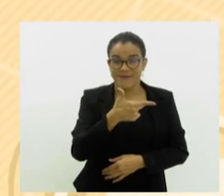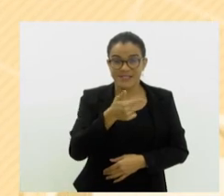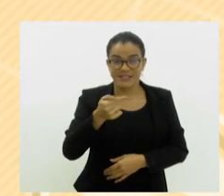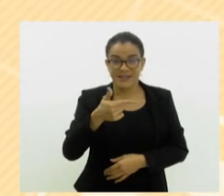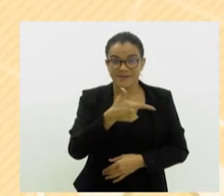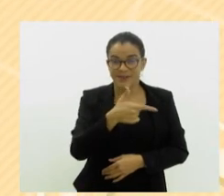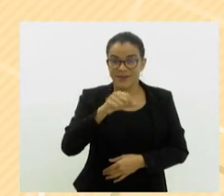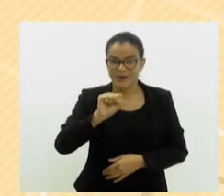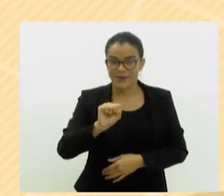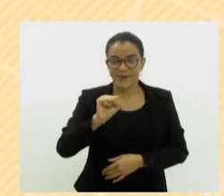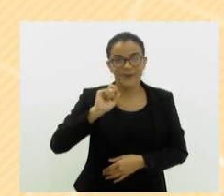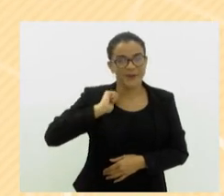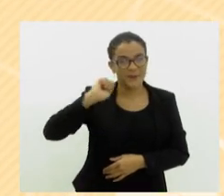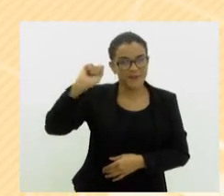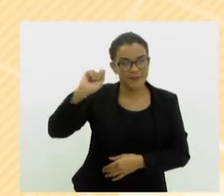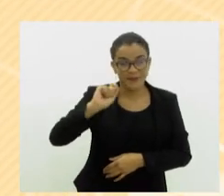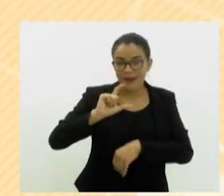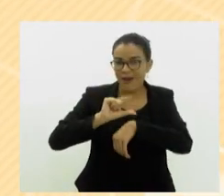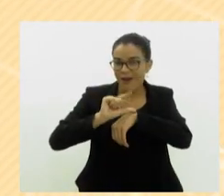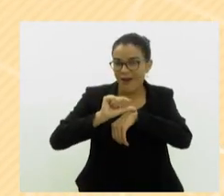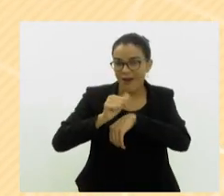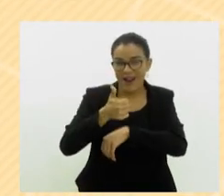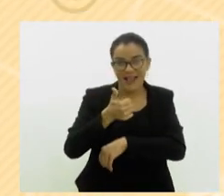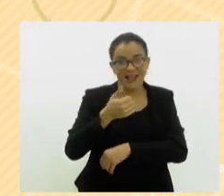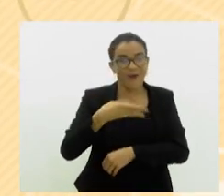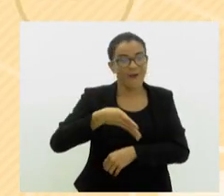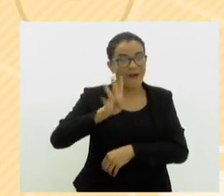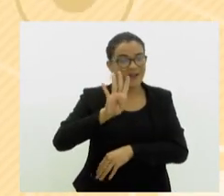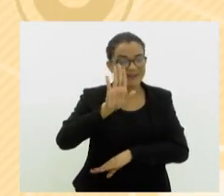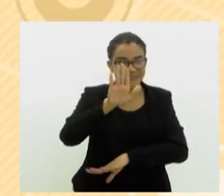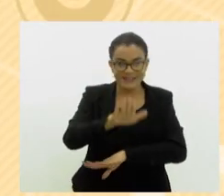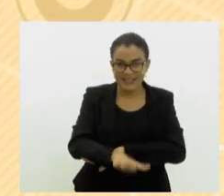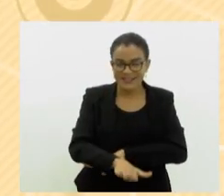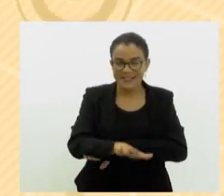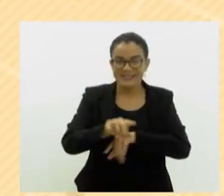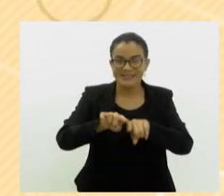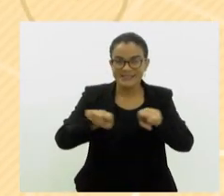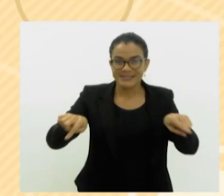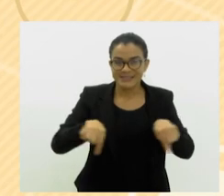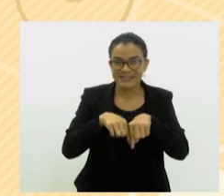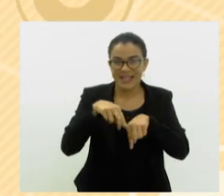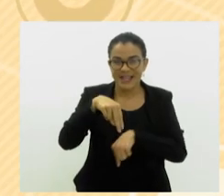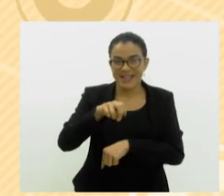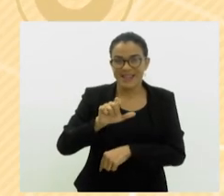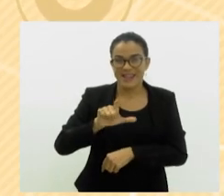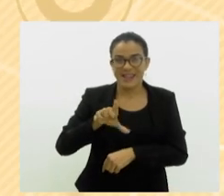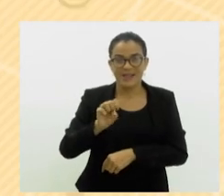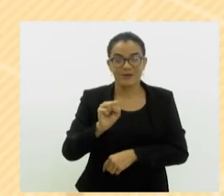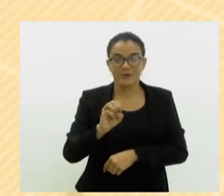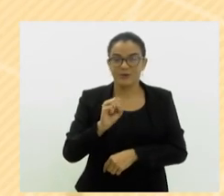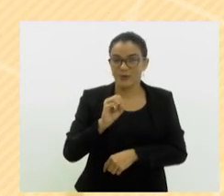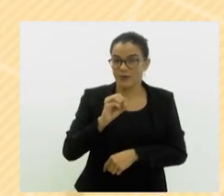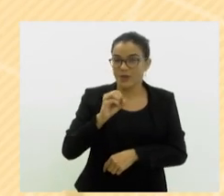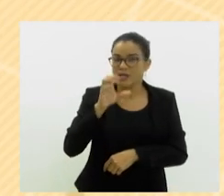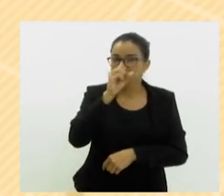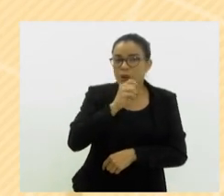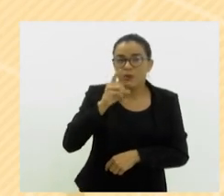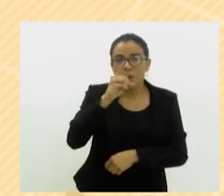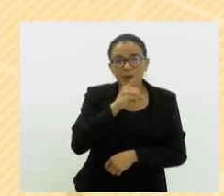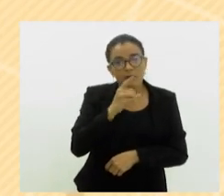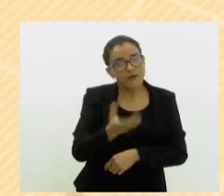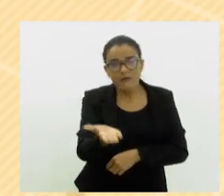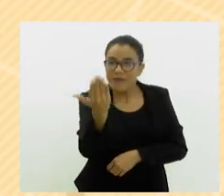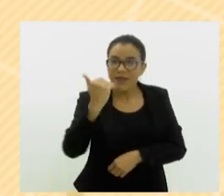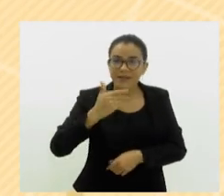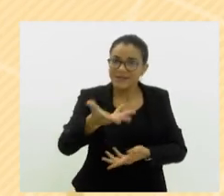28 de abril, às 16 horas, na Sala Nelson Pereira dos Santos. É um sábado e domingo. Tragam